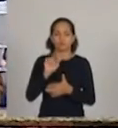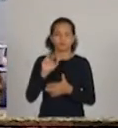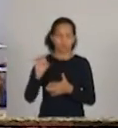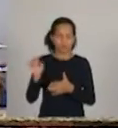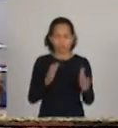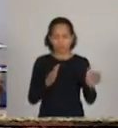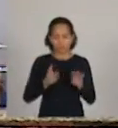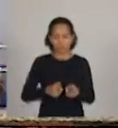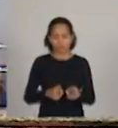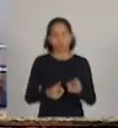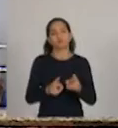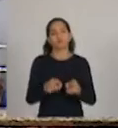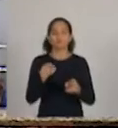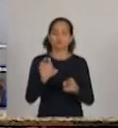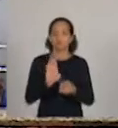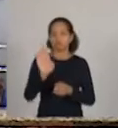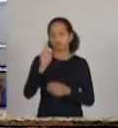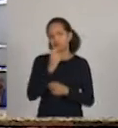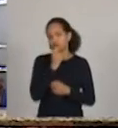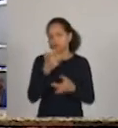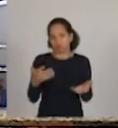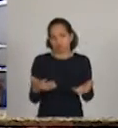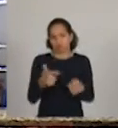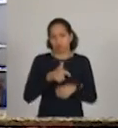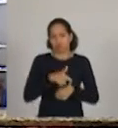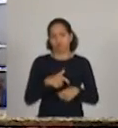o prazo, tendo em vista a não manifestação do relator,